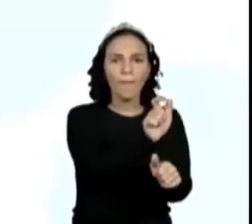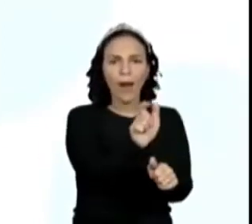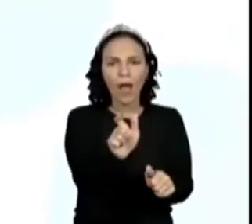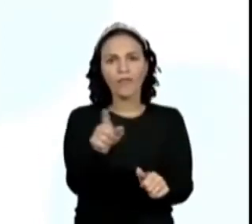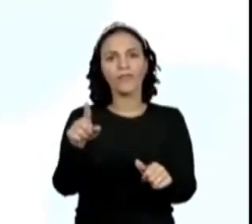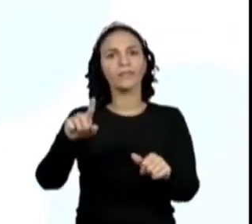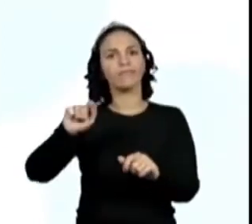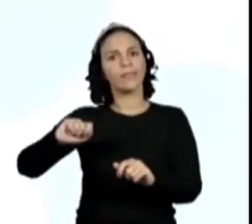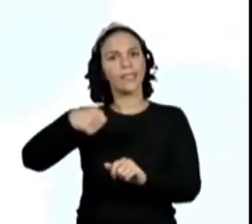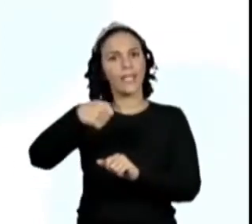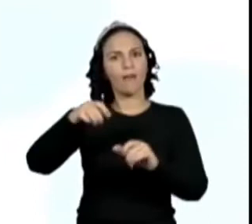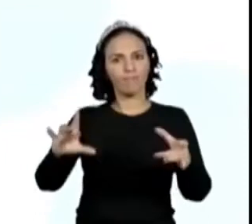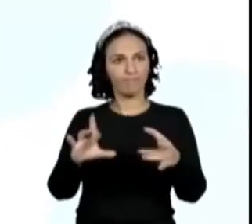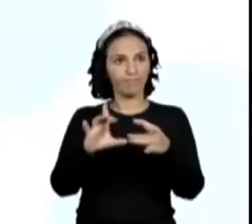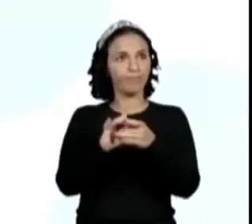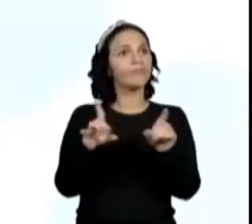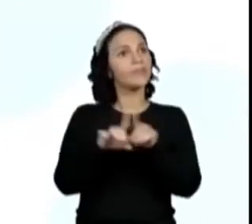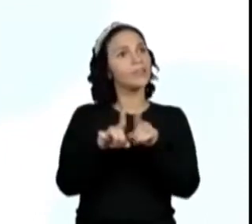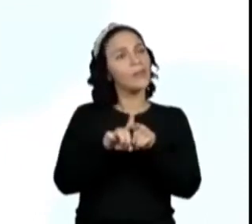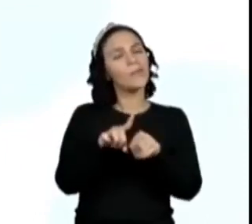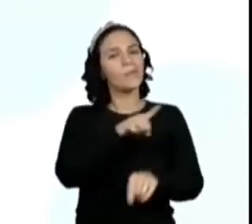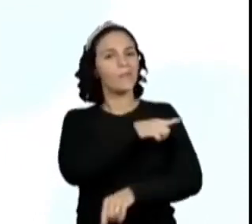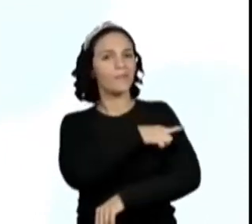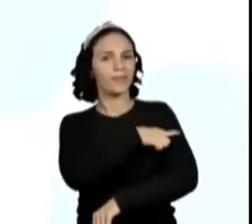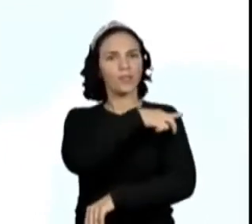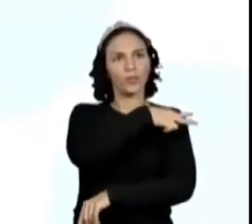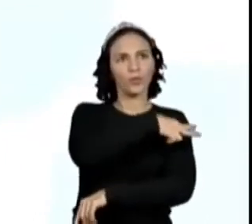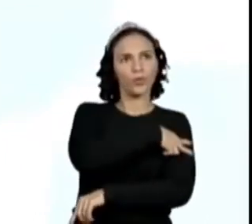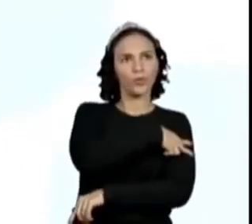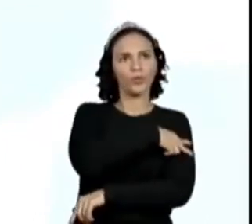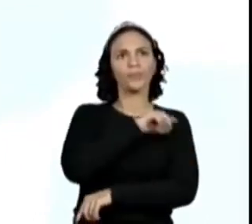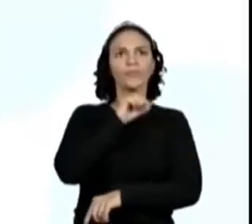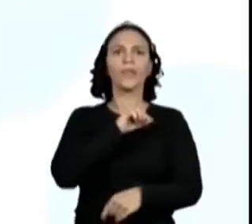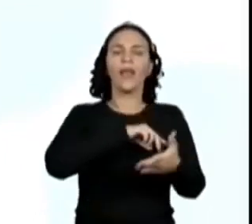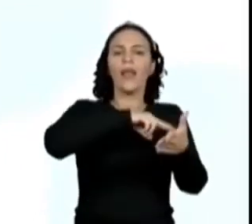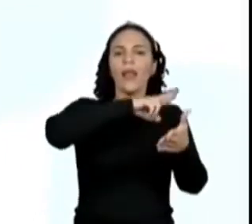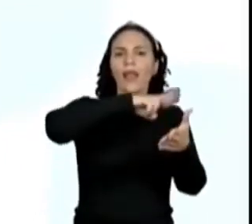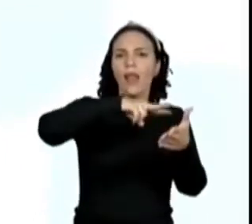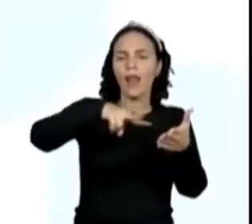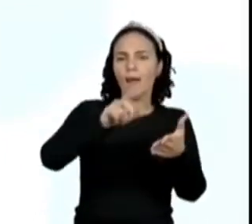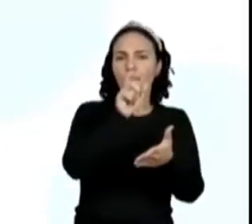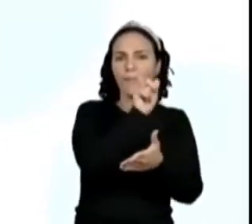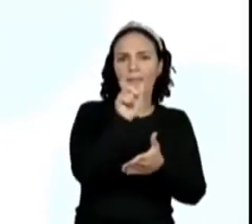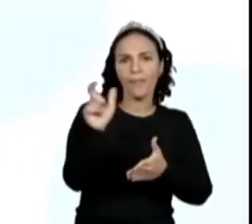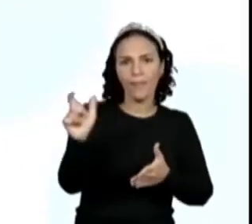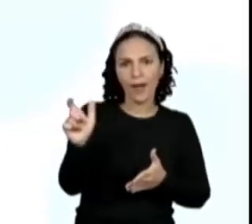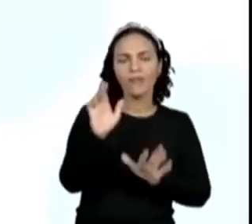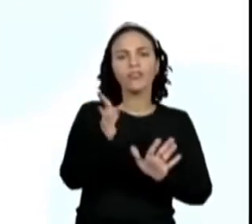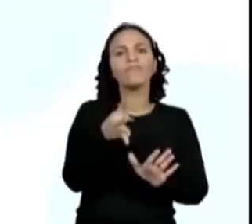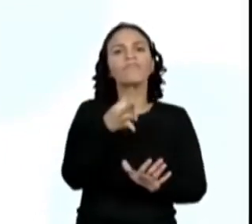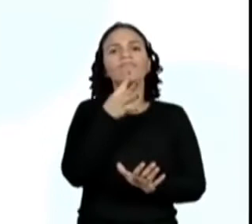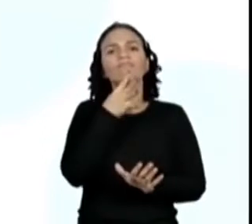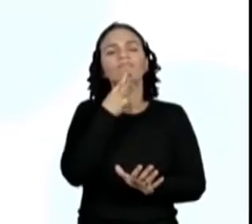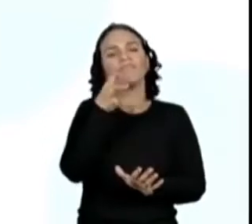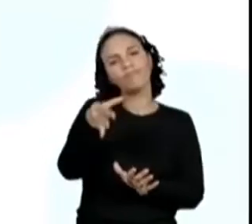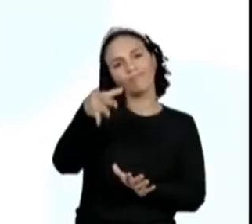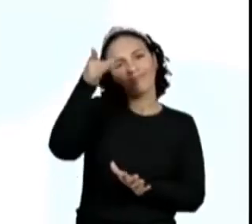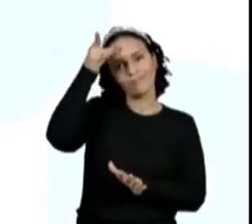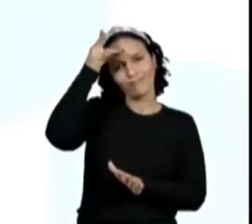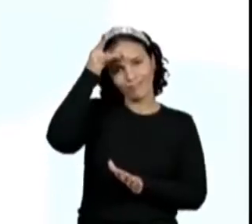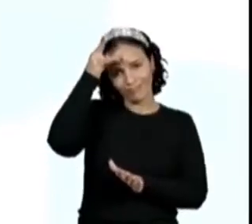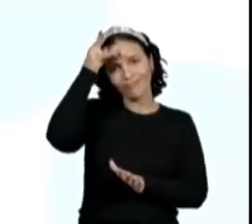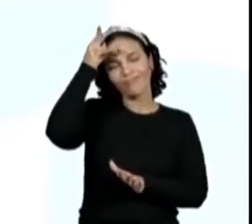do segundo ano e do primeiro, que transita nos 2 anos, ler palavras tomando como referência palavras conhecidas e ou